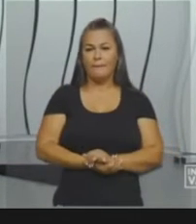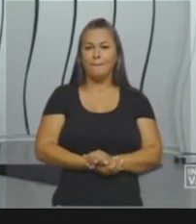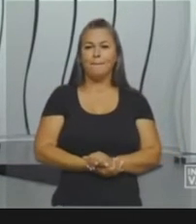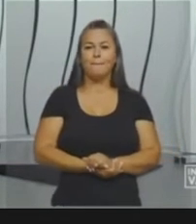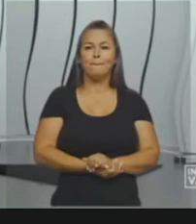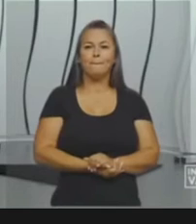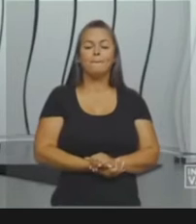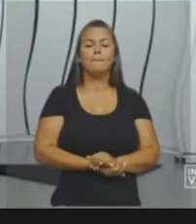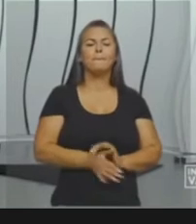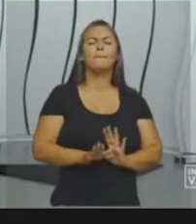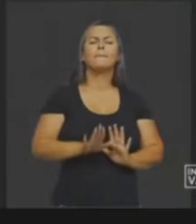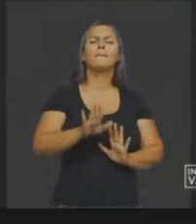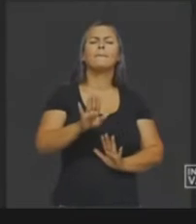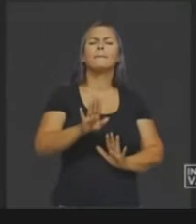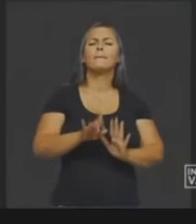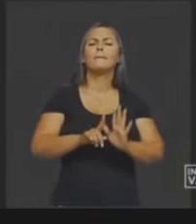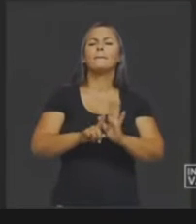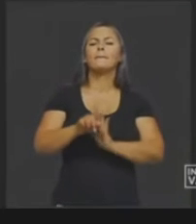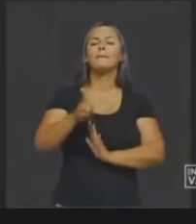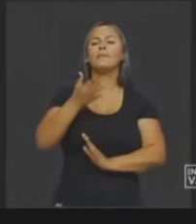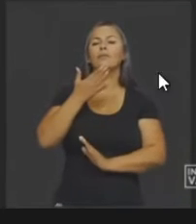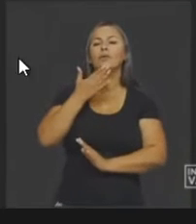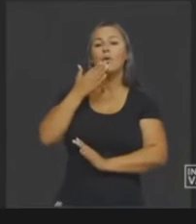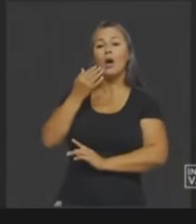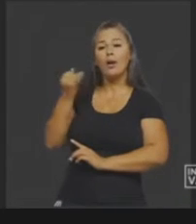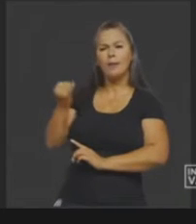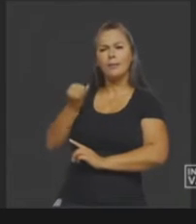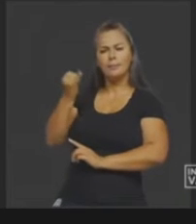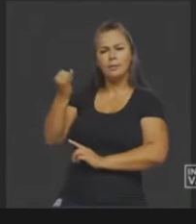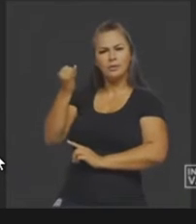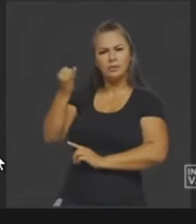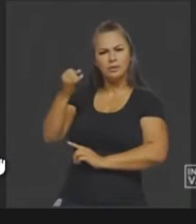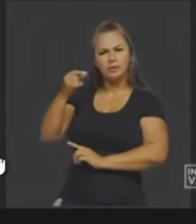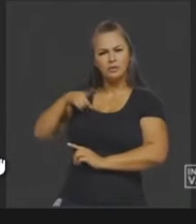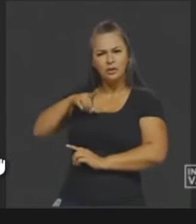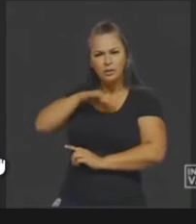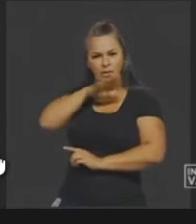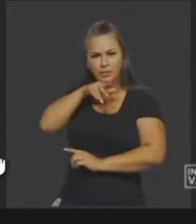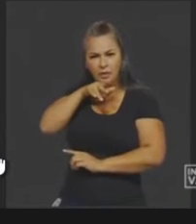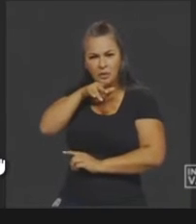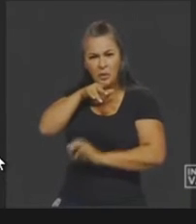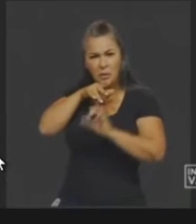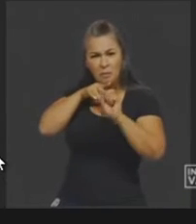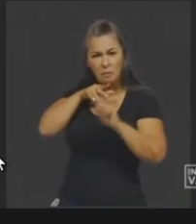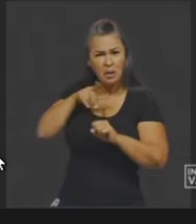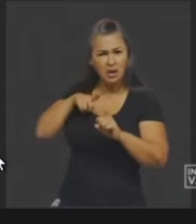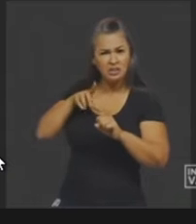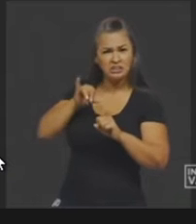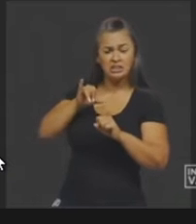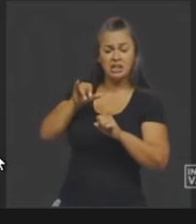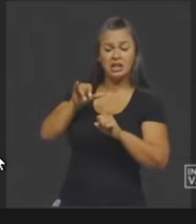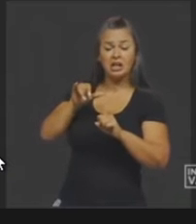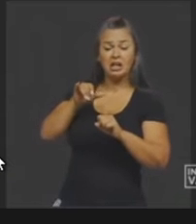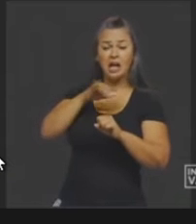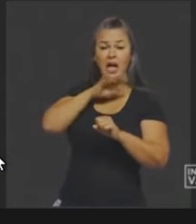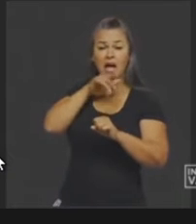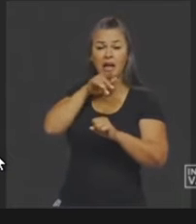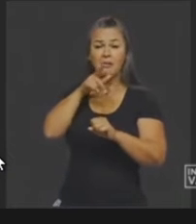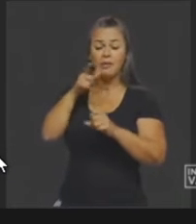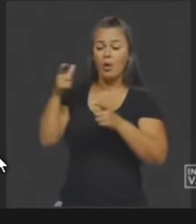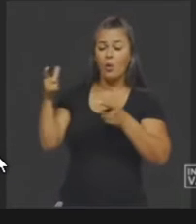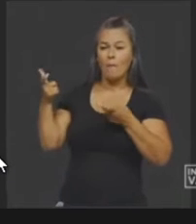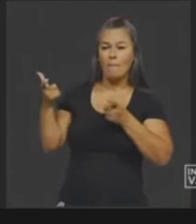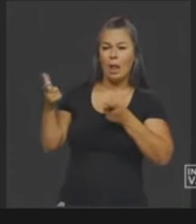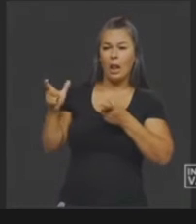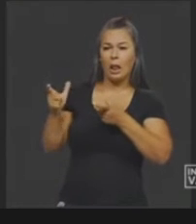Qual a importância dos animais? O que tem se eu matar o bichinho, né? O que tem se a onça sumir do Pantanal, né?